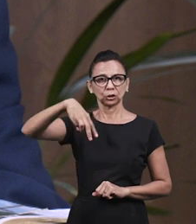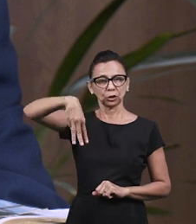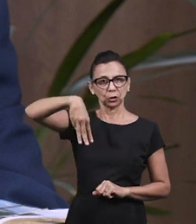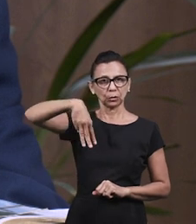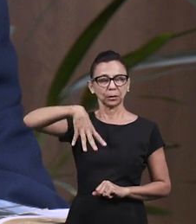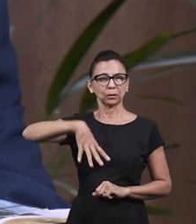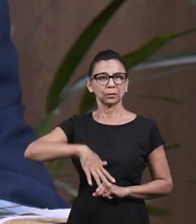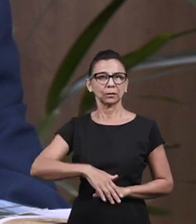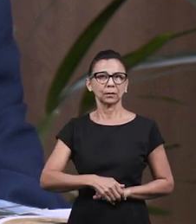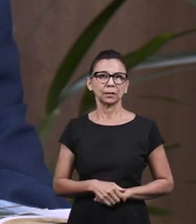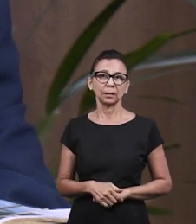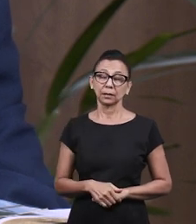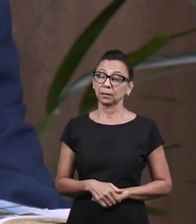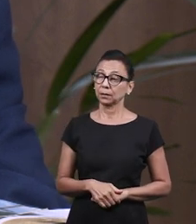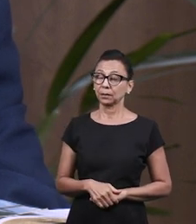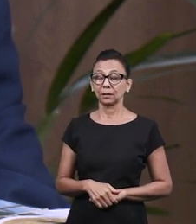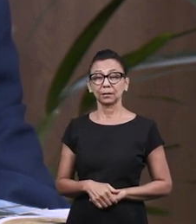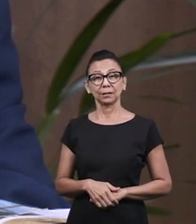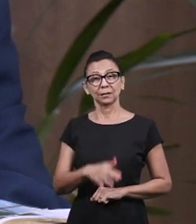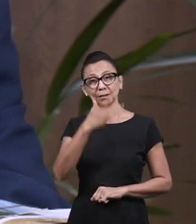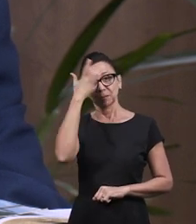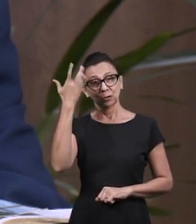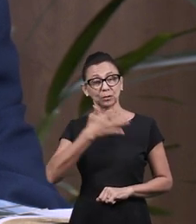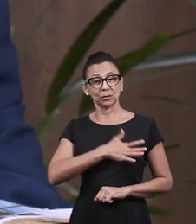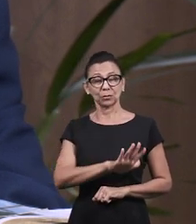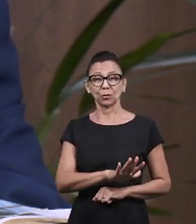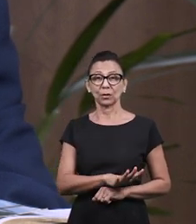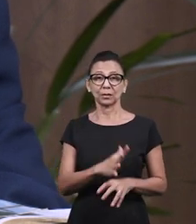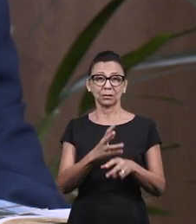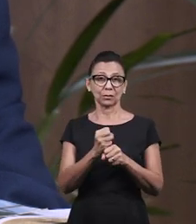irmãos estão entrando aqui. Tem gente que não gosta de número.